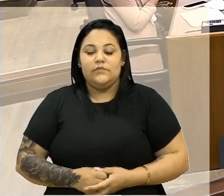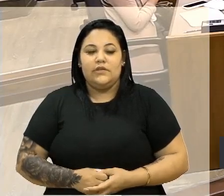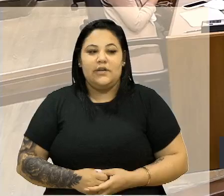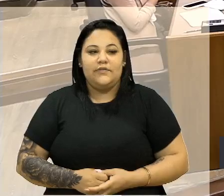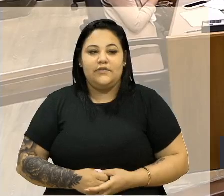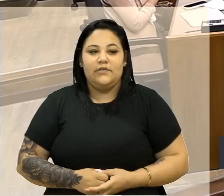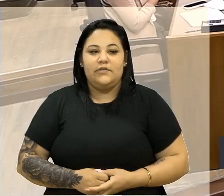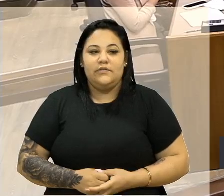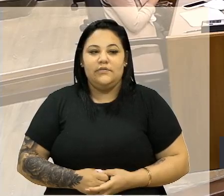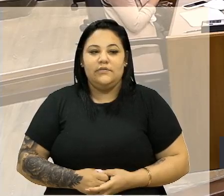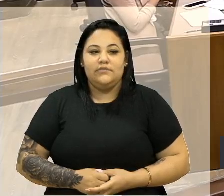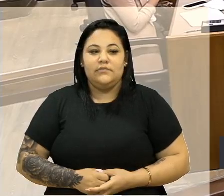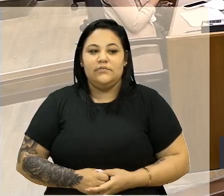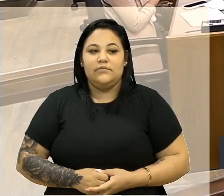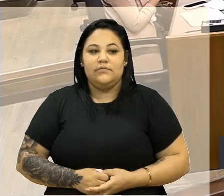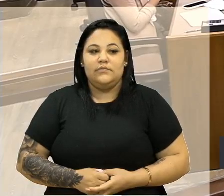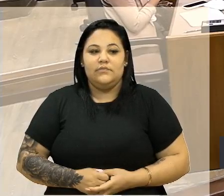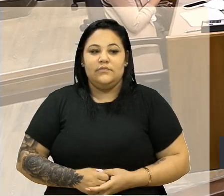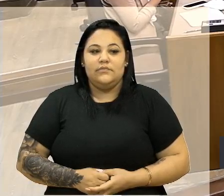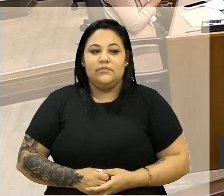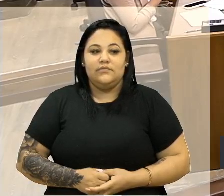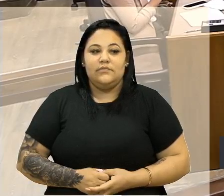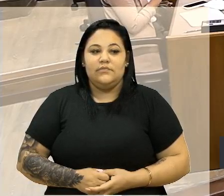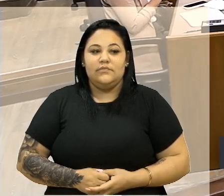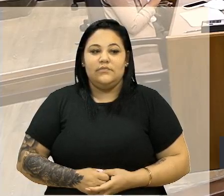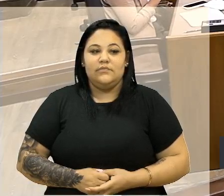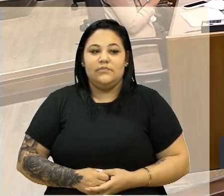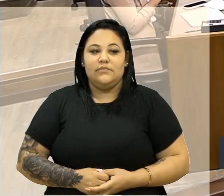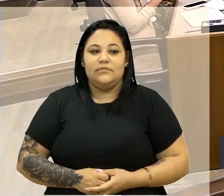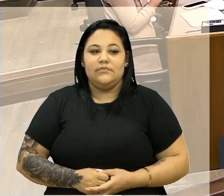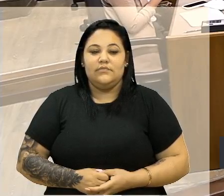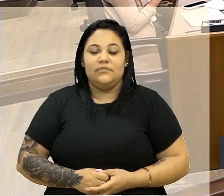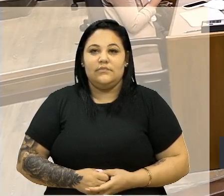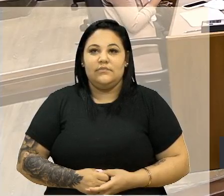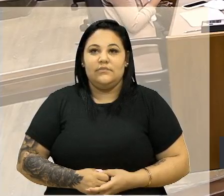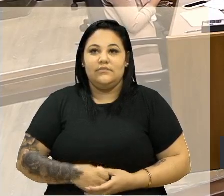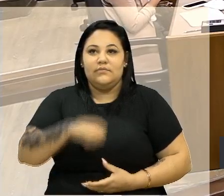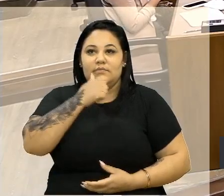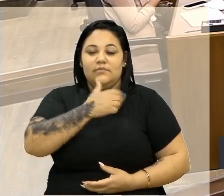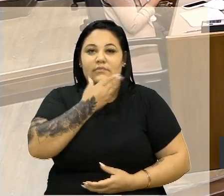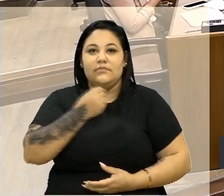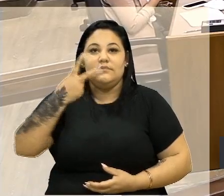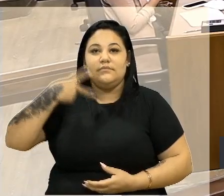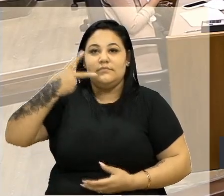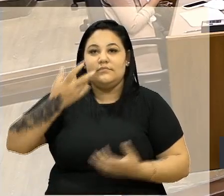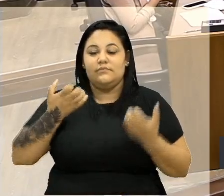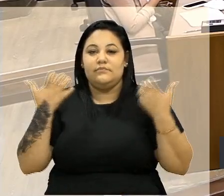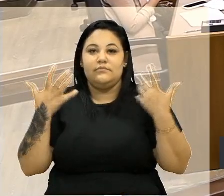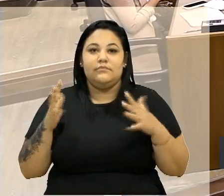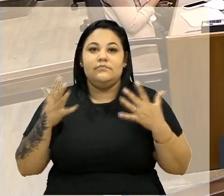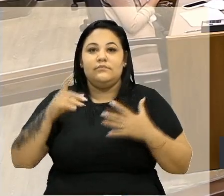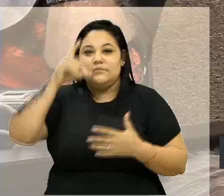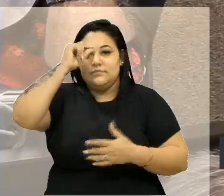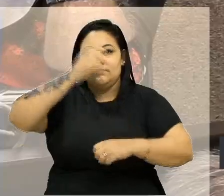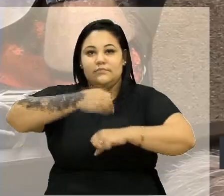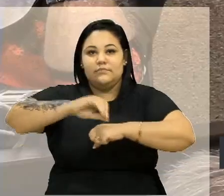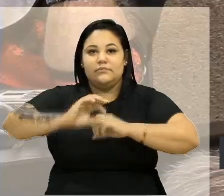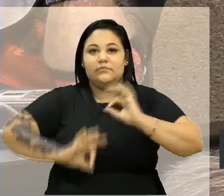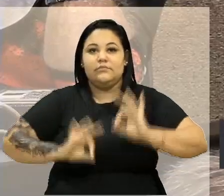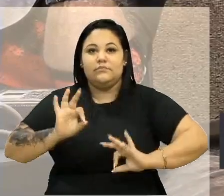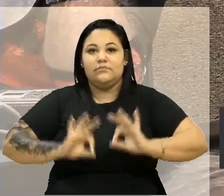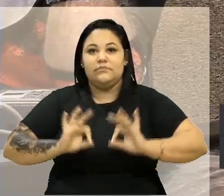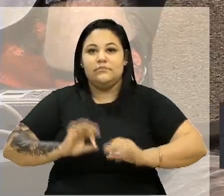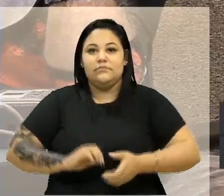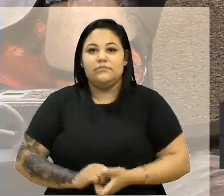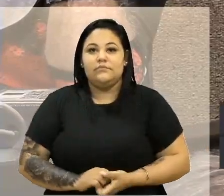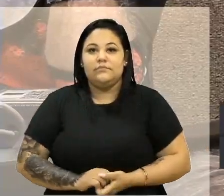presidente. Obrigado, senhor presidente, senhoras e senhores vereadores. Parabenizar o vereador Scalco por este projeto